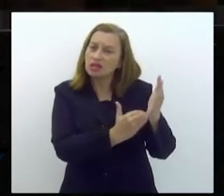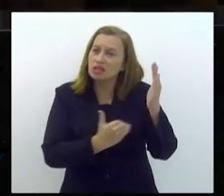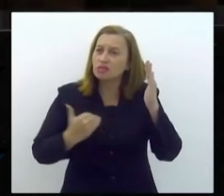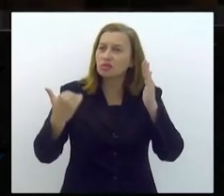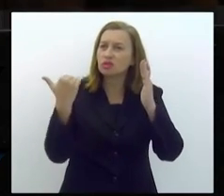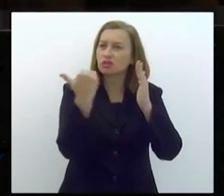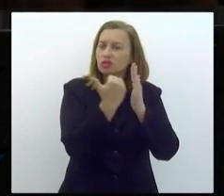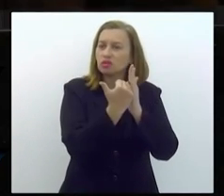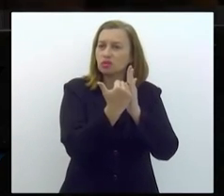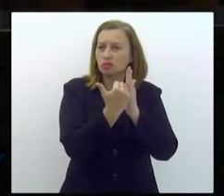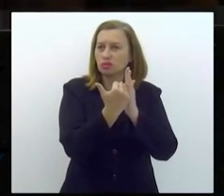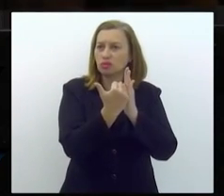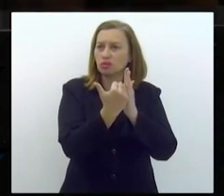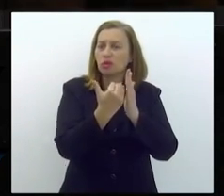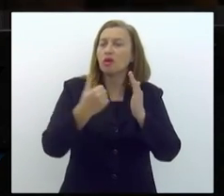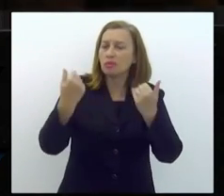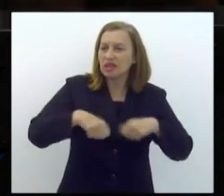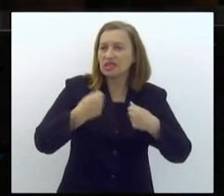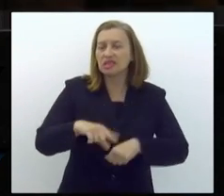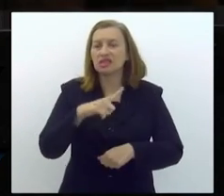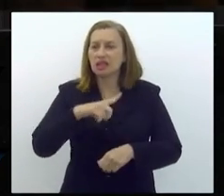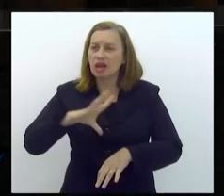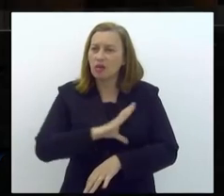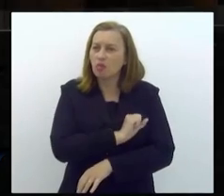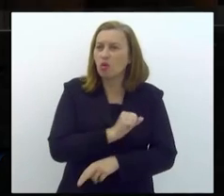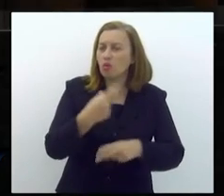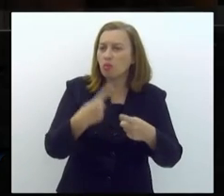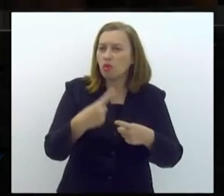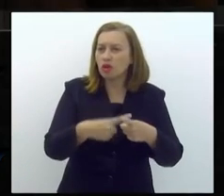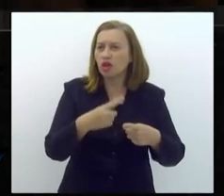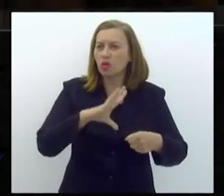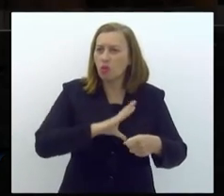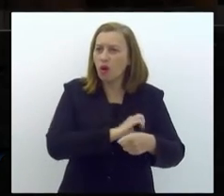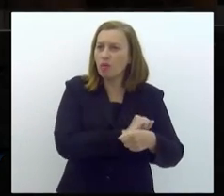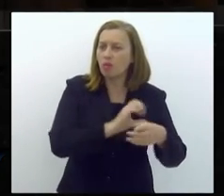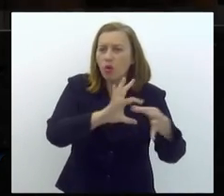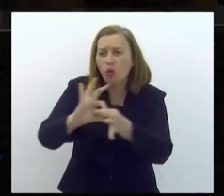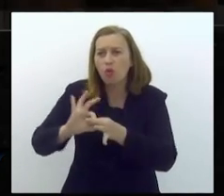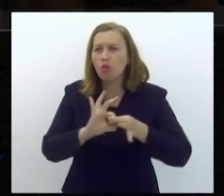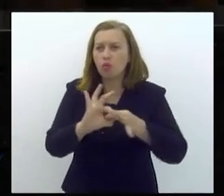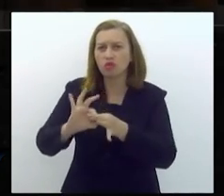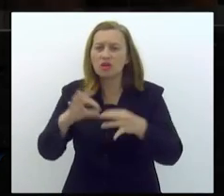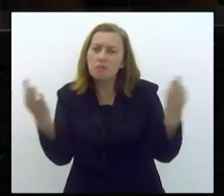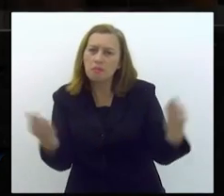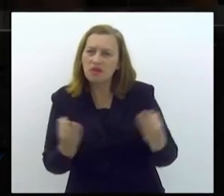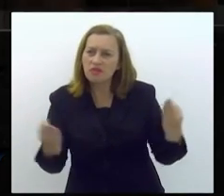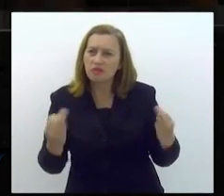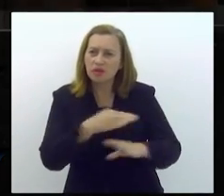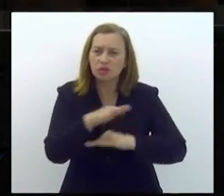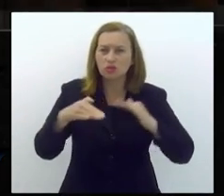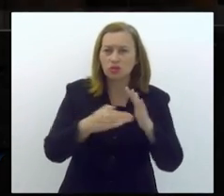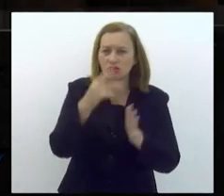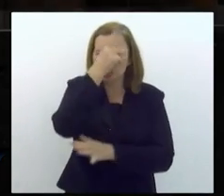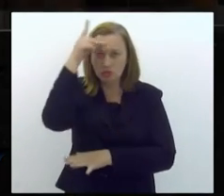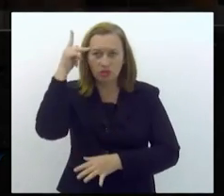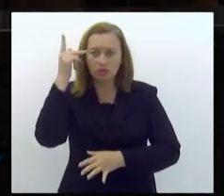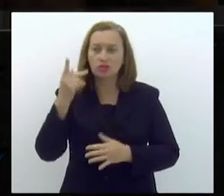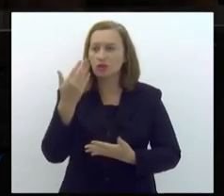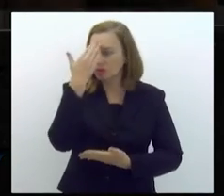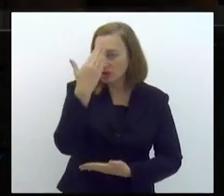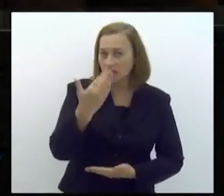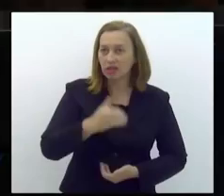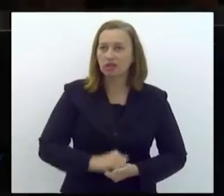amor pois o amor une perfeitamente todas as coisas muito